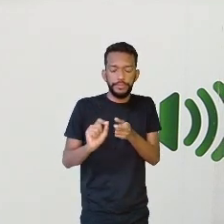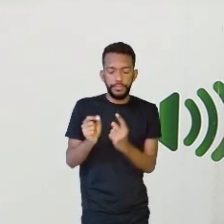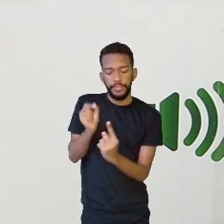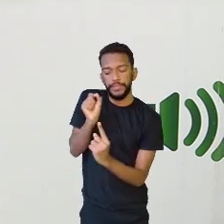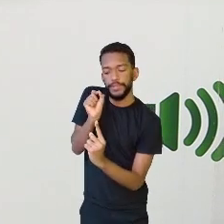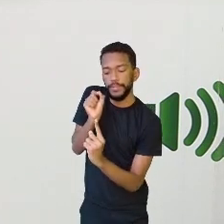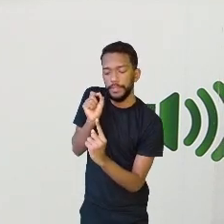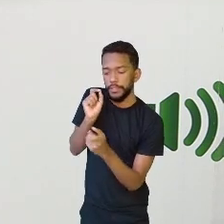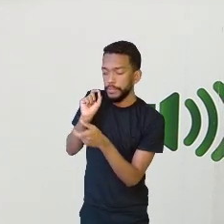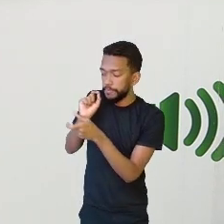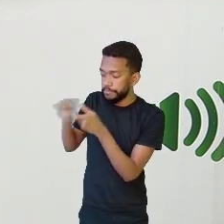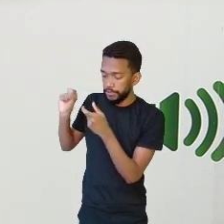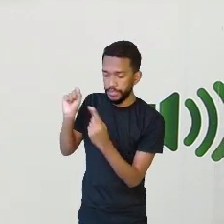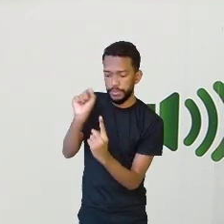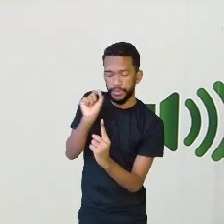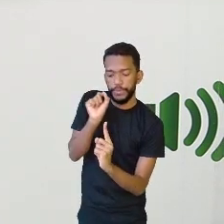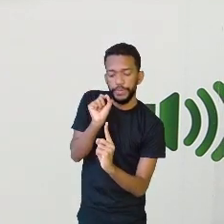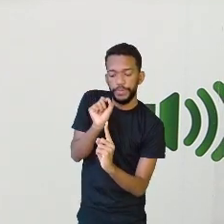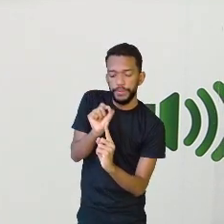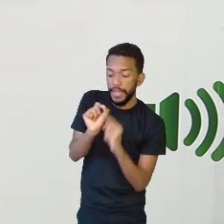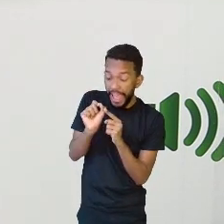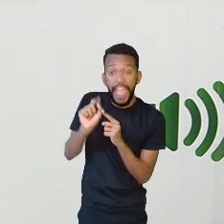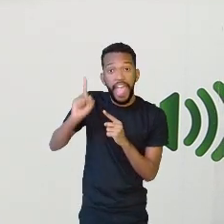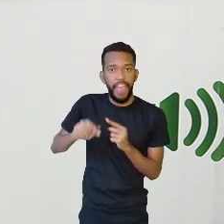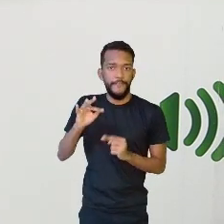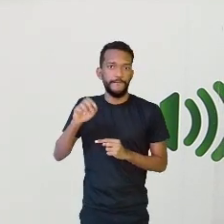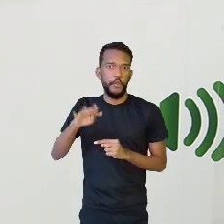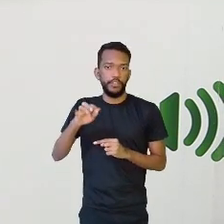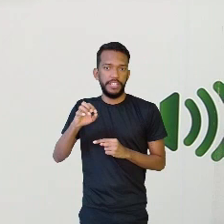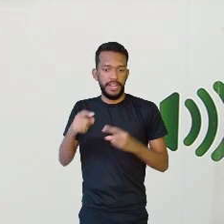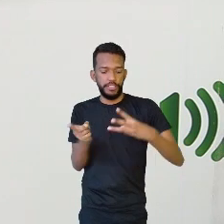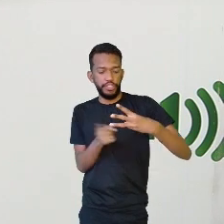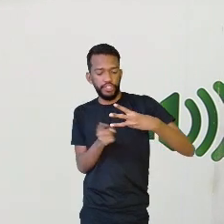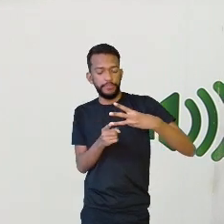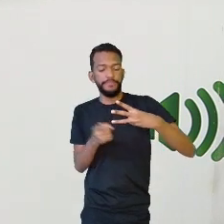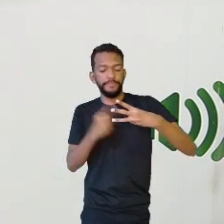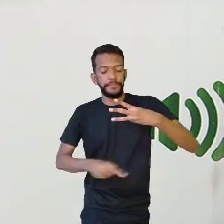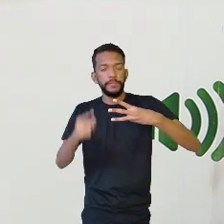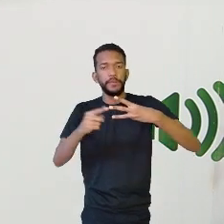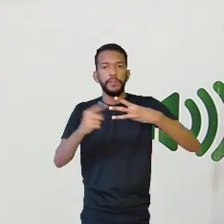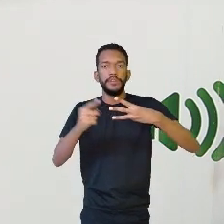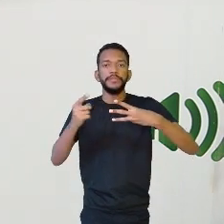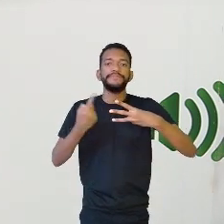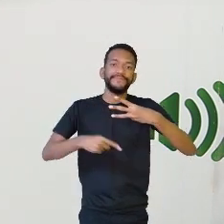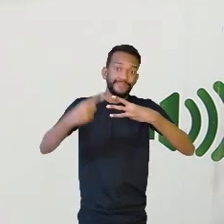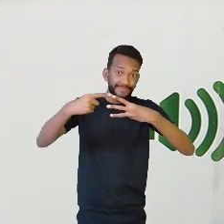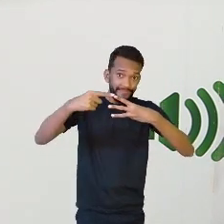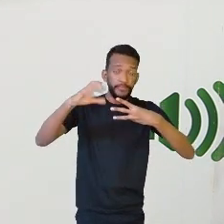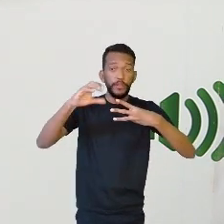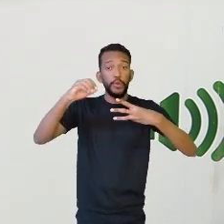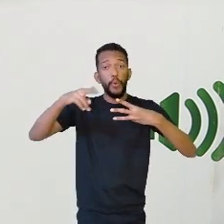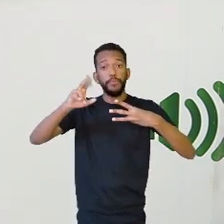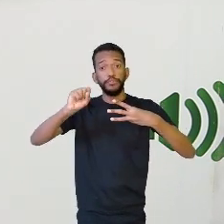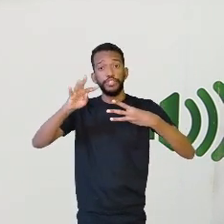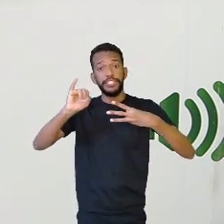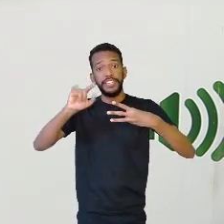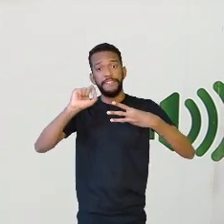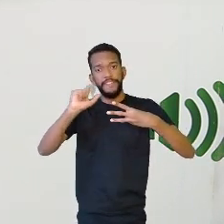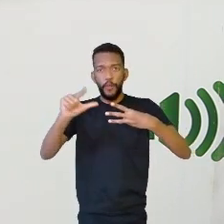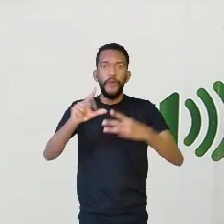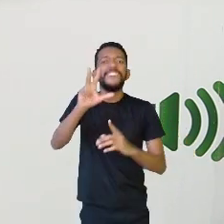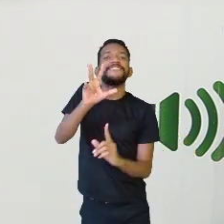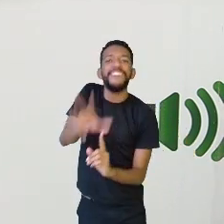Eu preciso da fonte de energia, que é o fósforo, preciso do combustível, que no caso ali é a vela, que